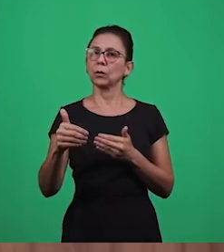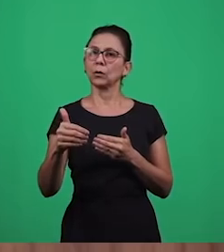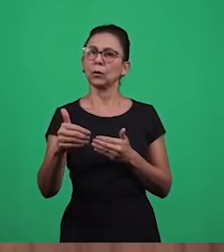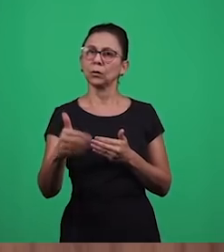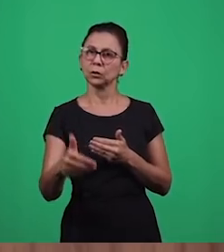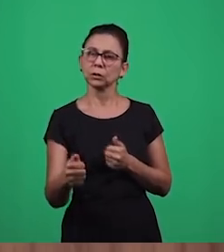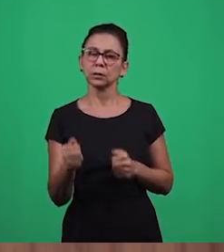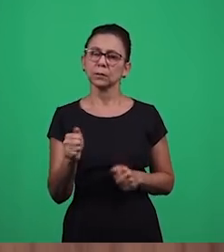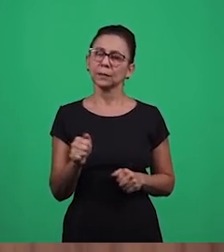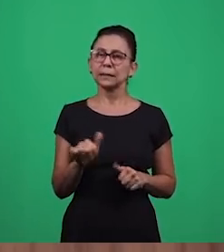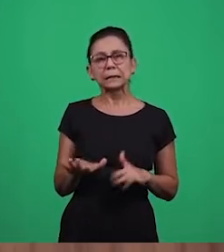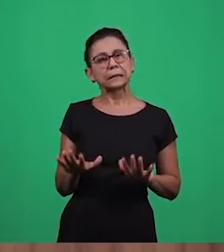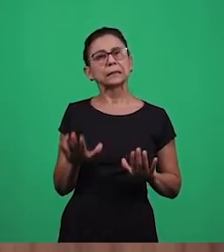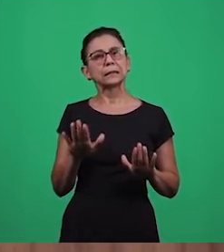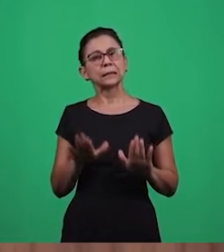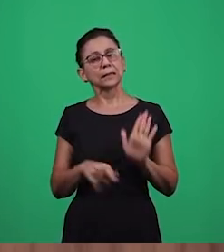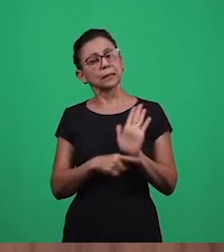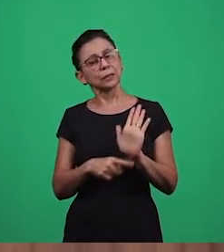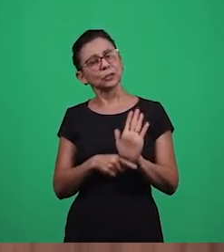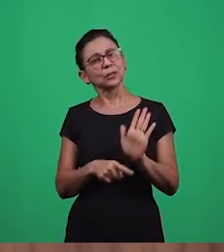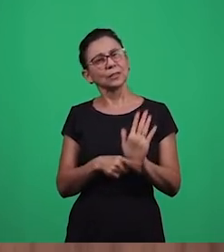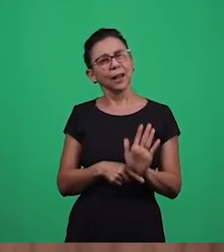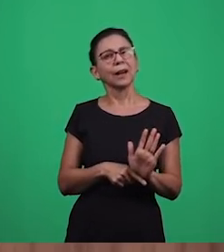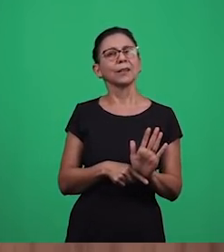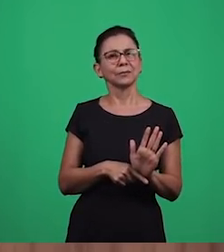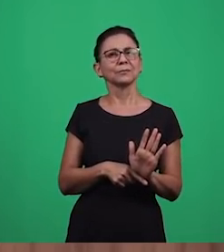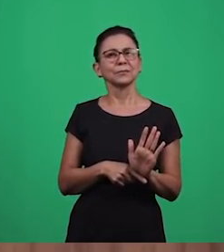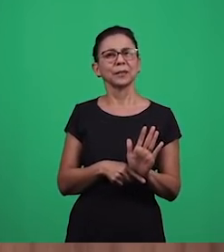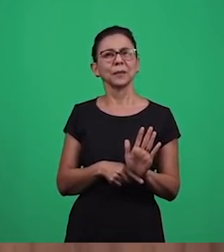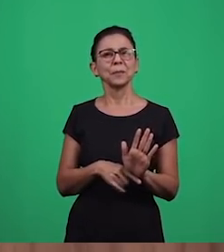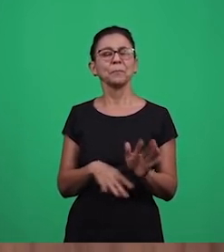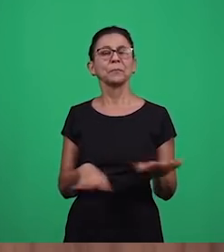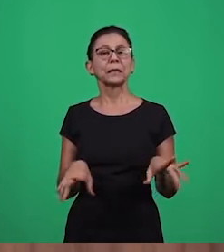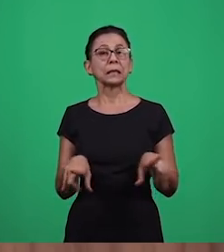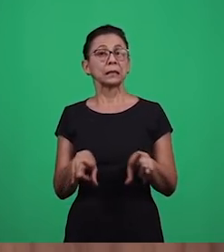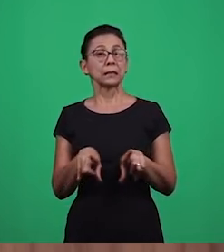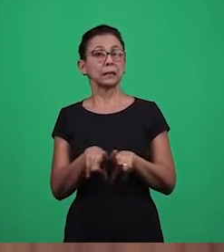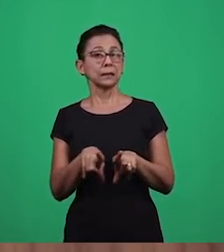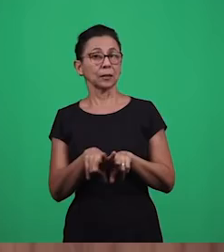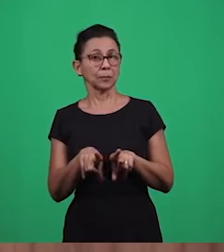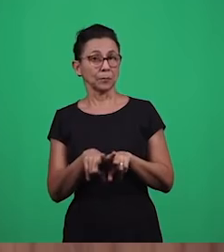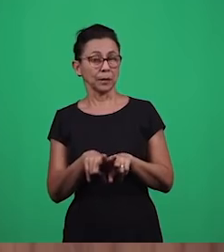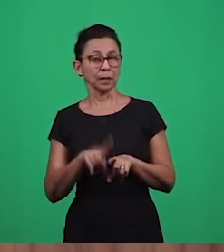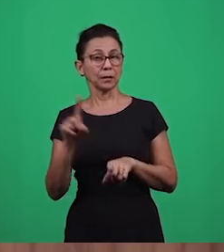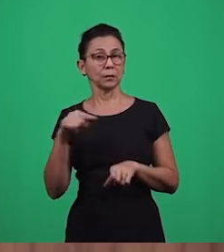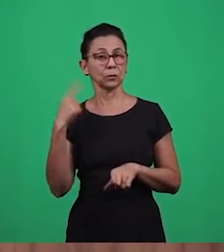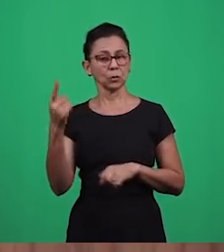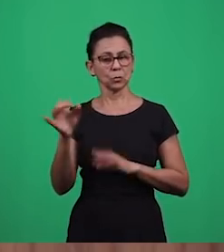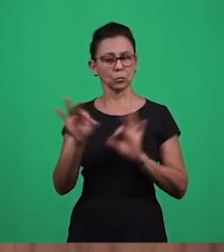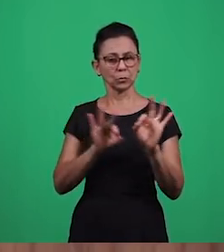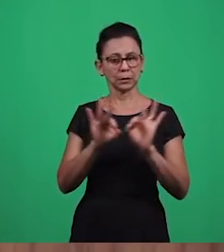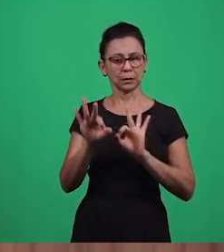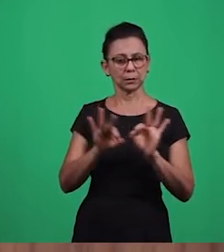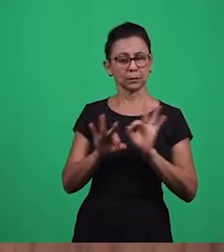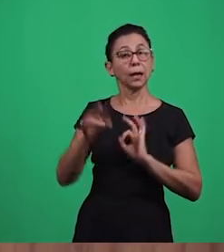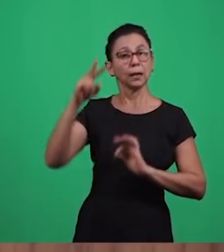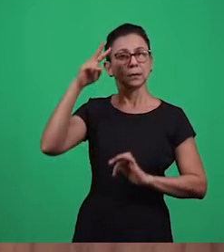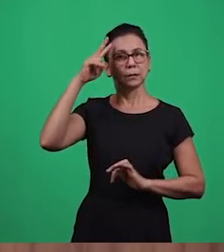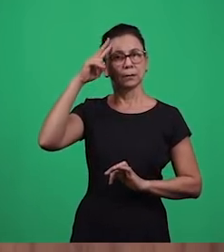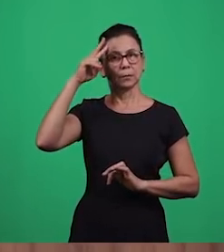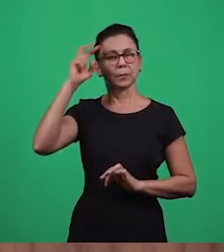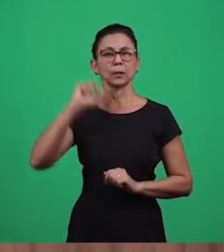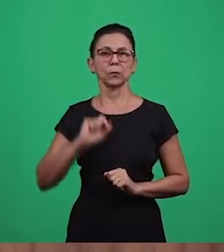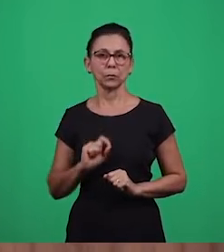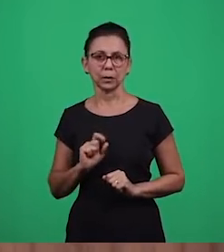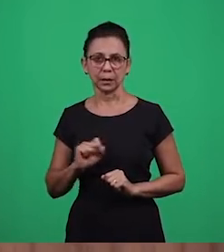ela também entra flexibilidade familiar. E a todo o tempo, nós organizamos e precisamos lembrar